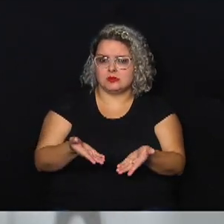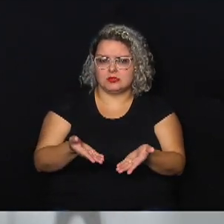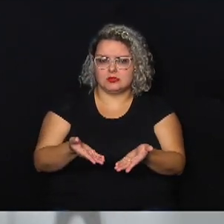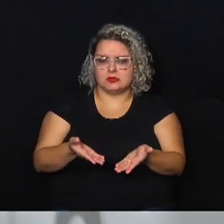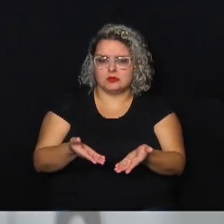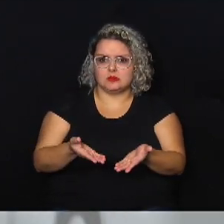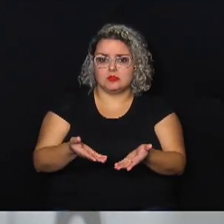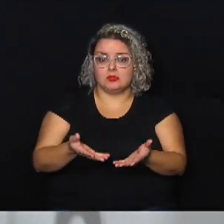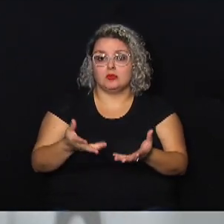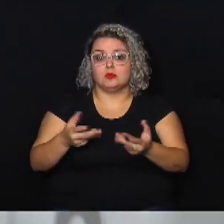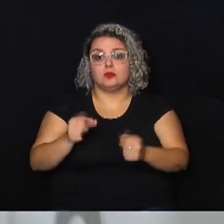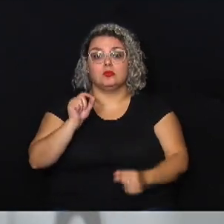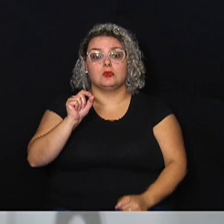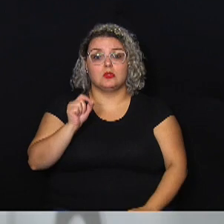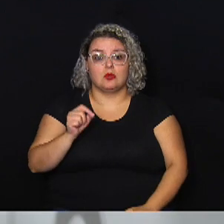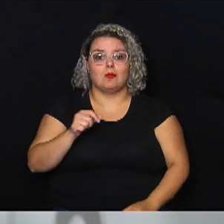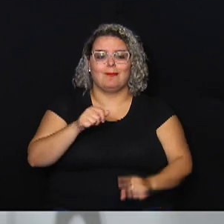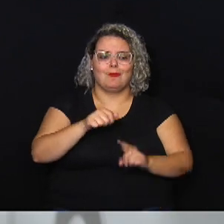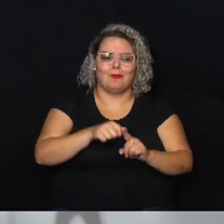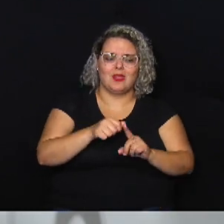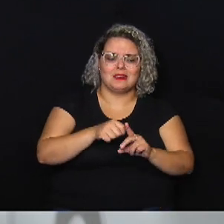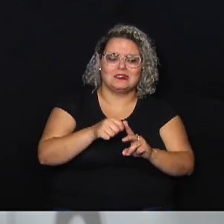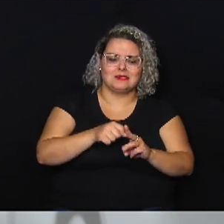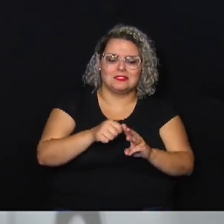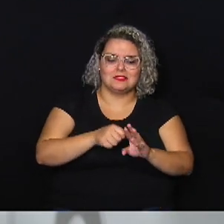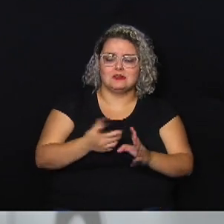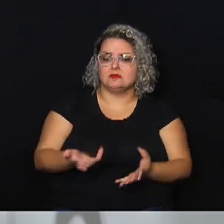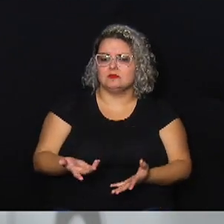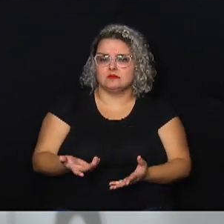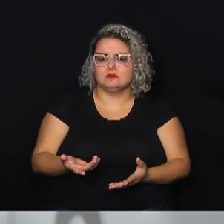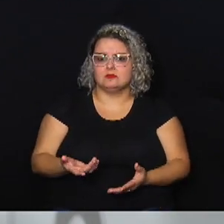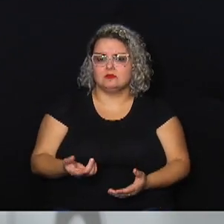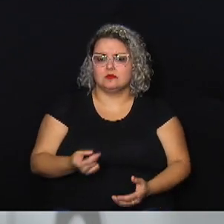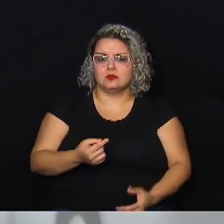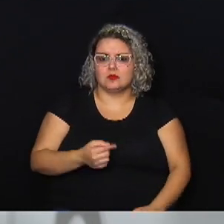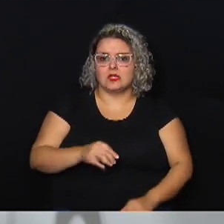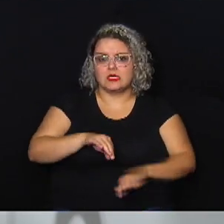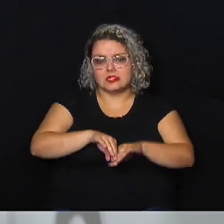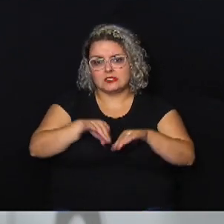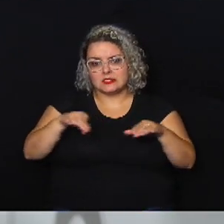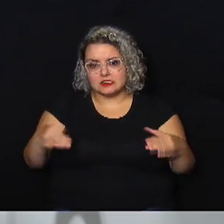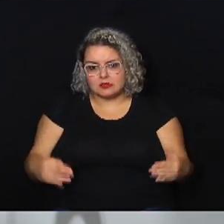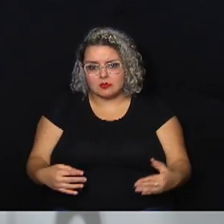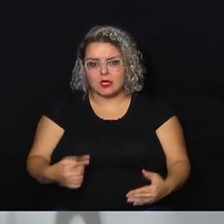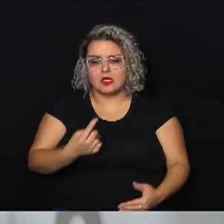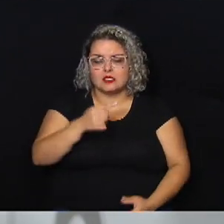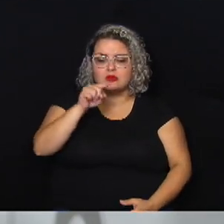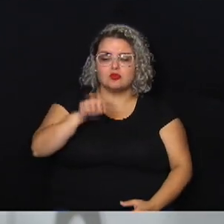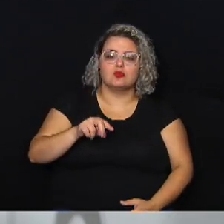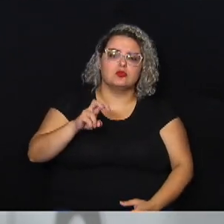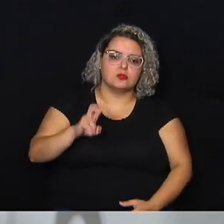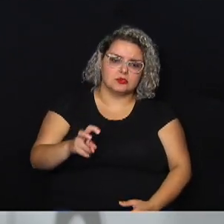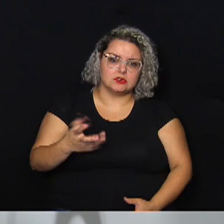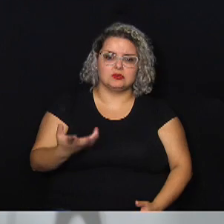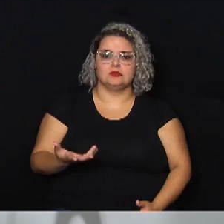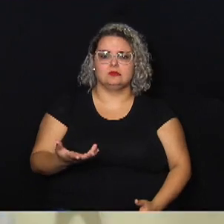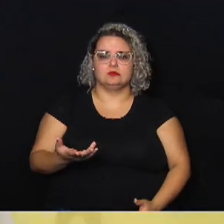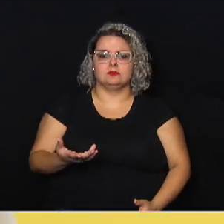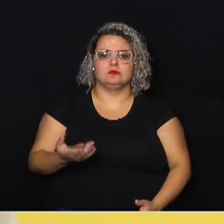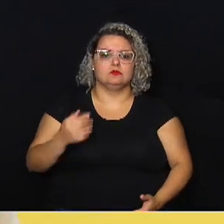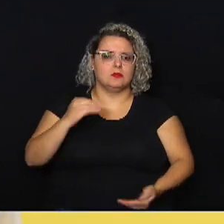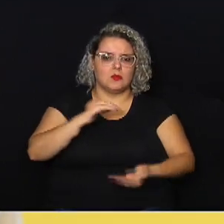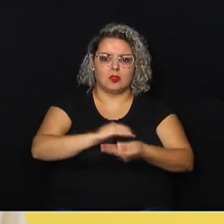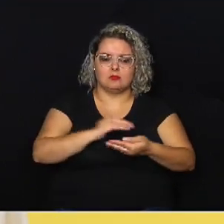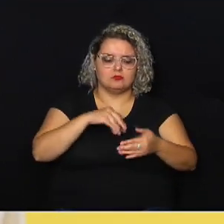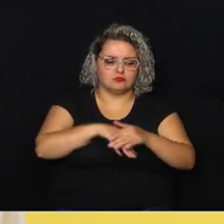tudo mensalmente, eu falo com os alunos, você paga 1/5 do que você ganha para a reserva financeira. Esse é o débito automático, antes de você